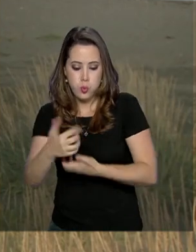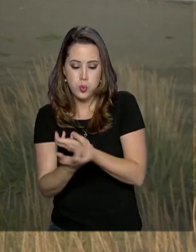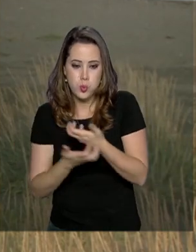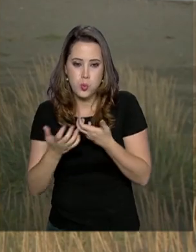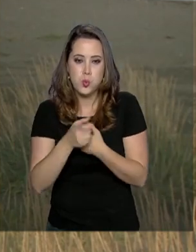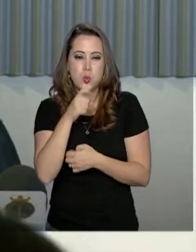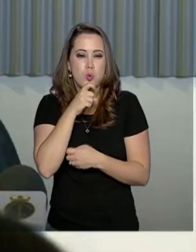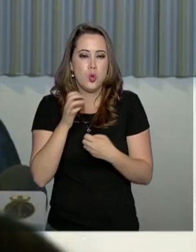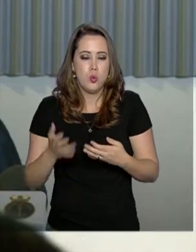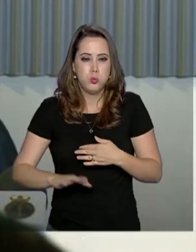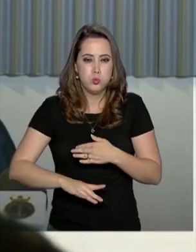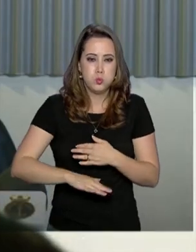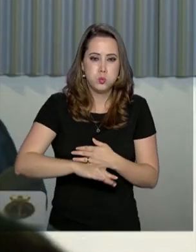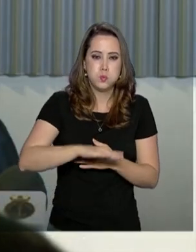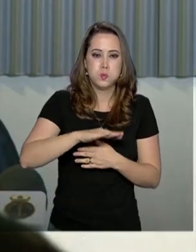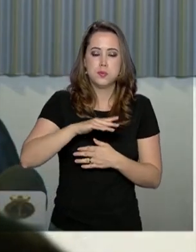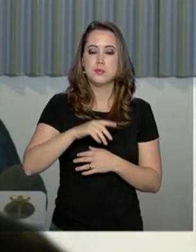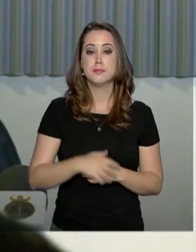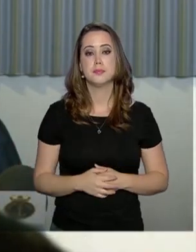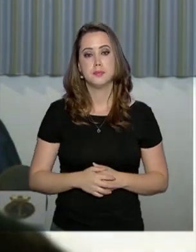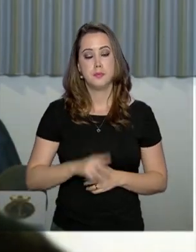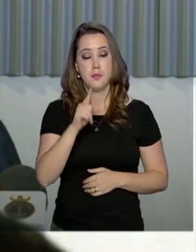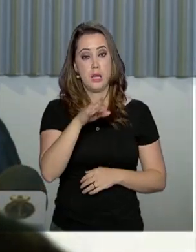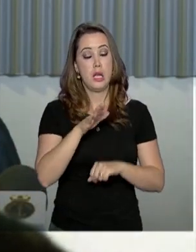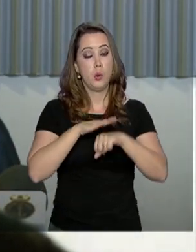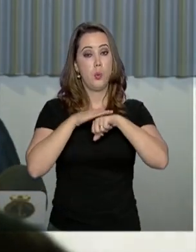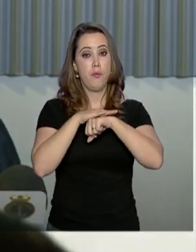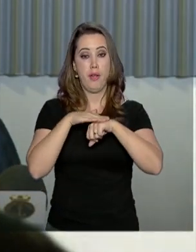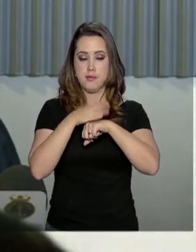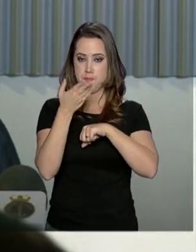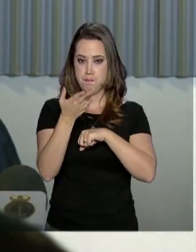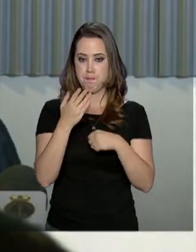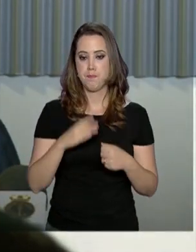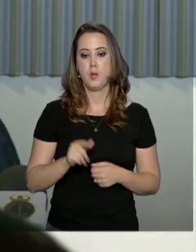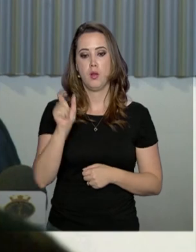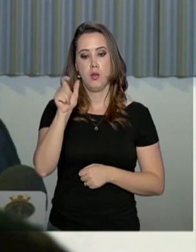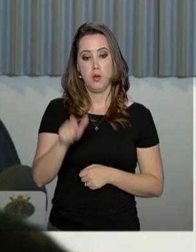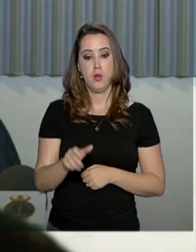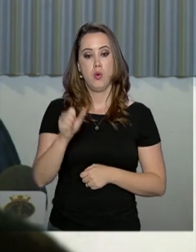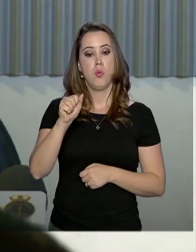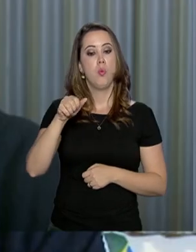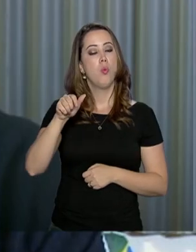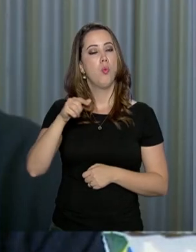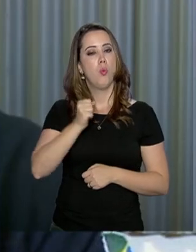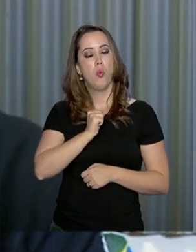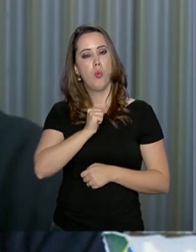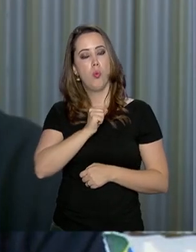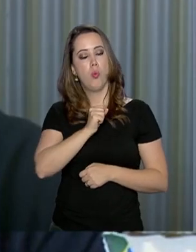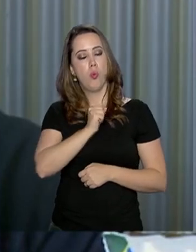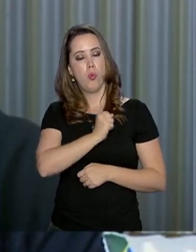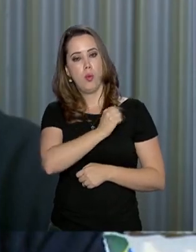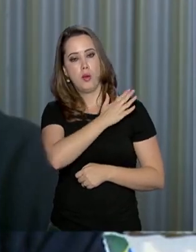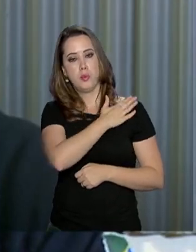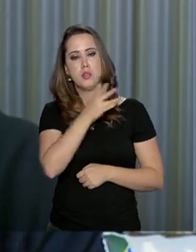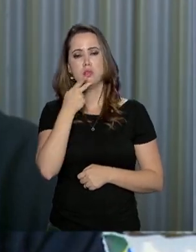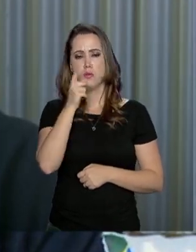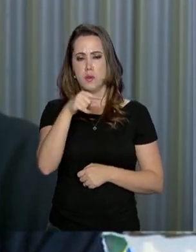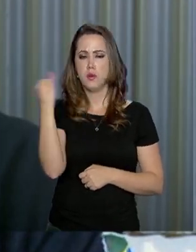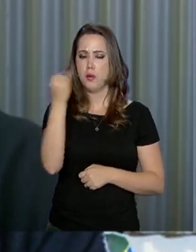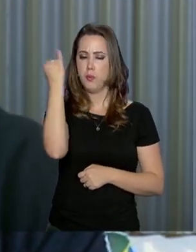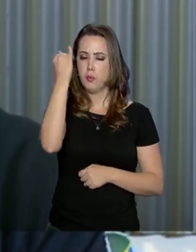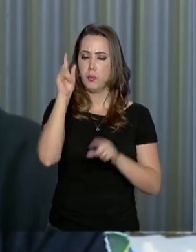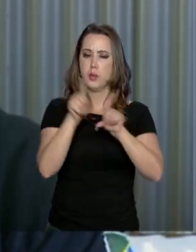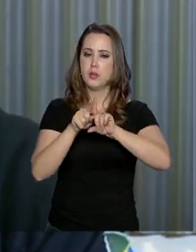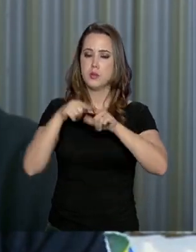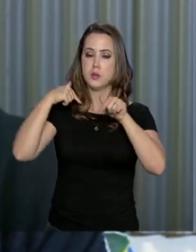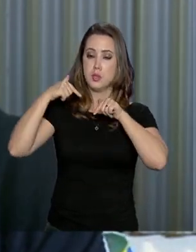continente Antártico. Em conversa com jornalistas em Punta Arenas, o almirante Guida falou da importância de o Brasil estar presente